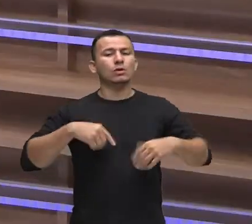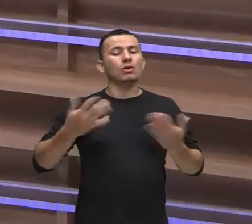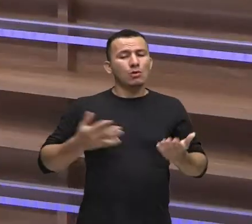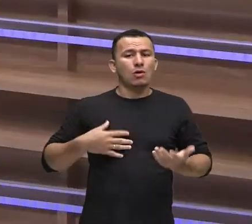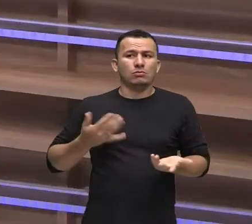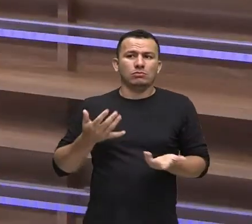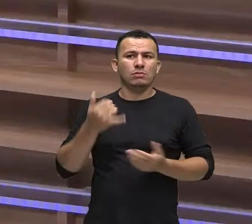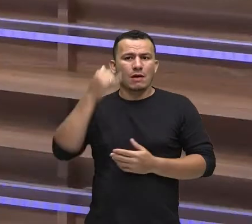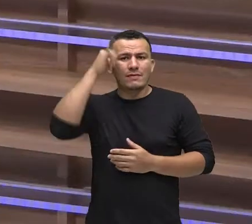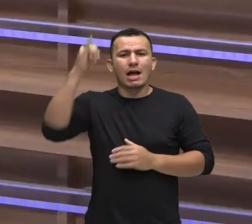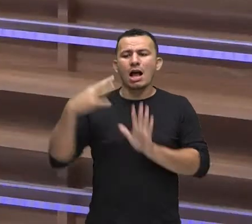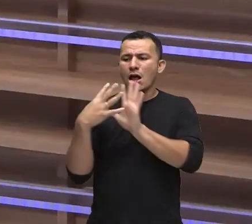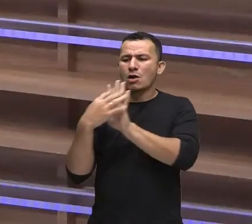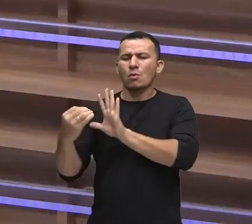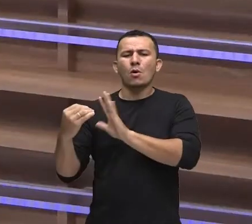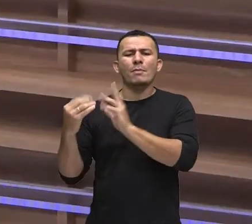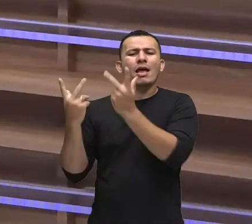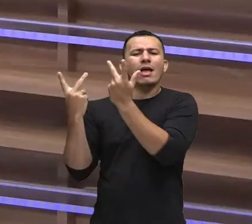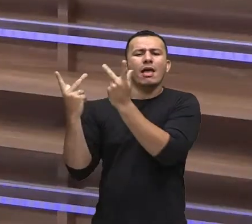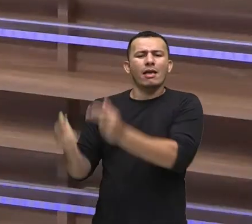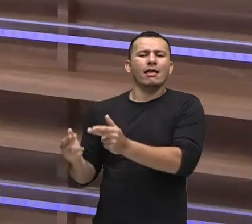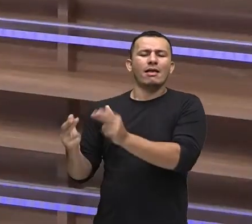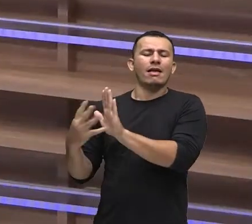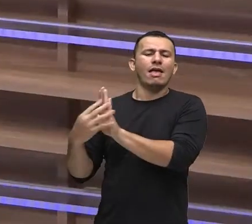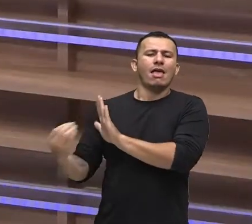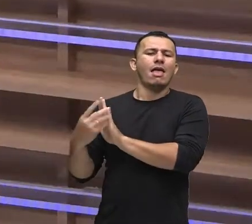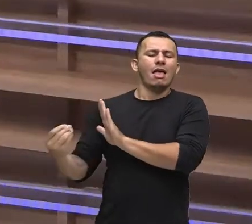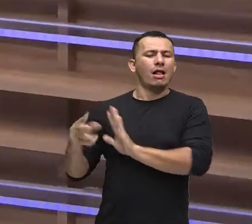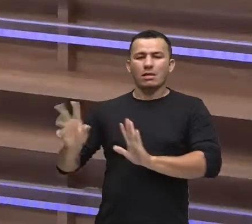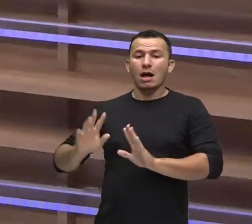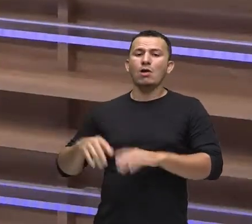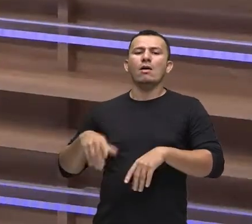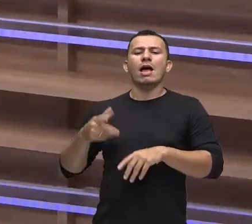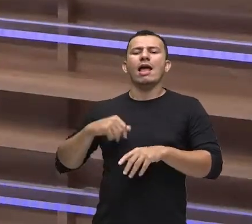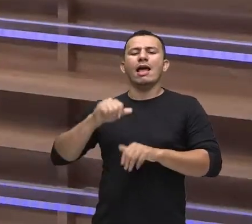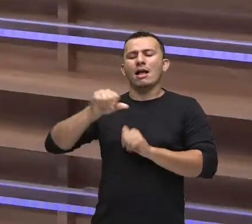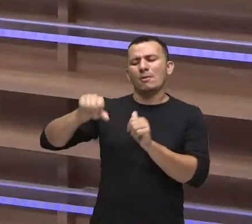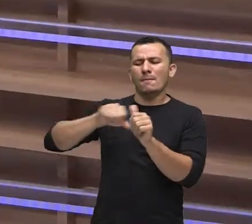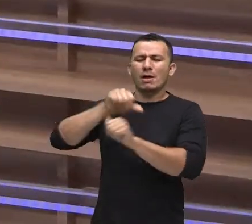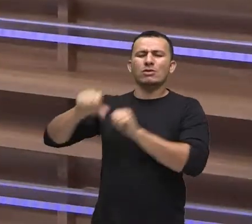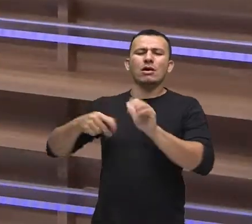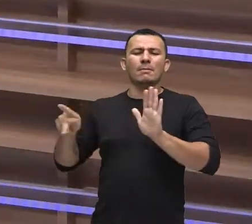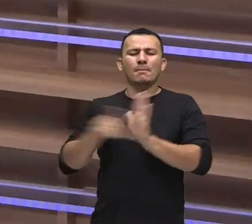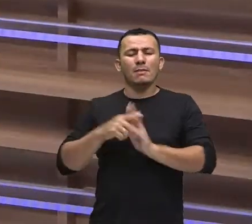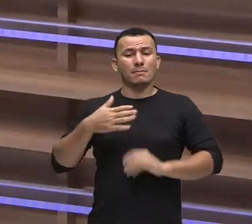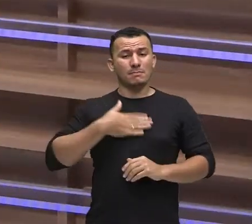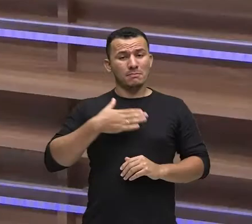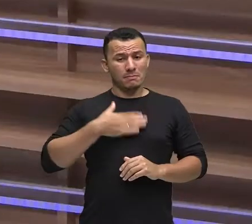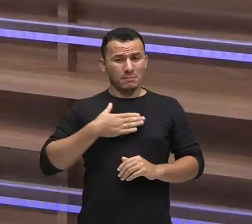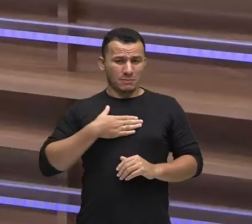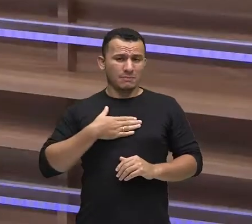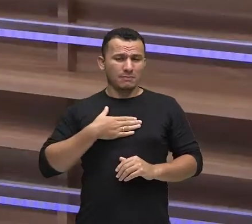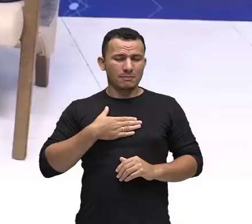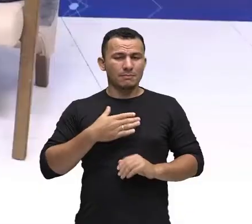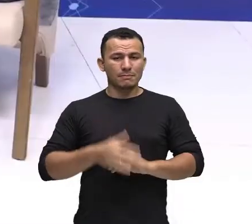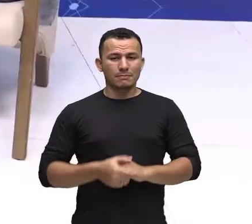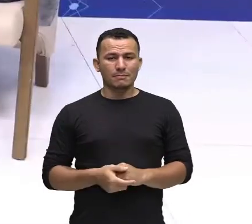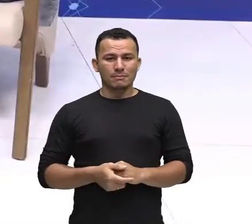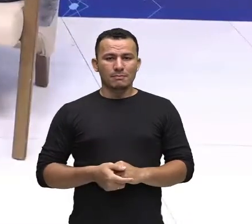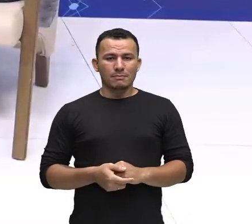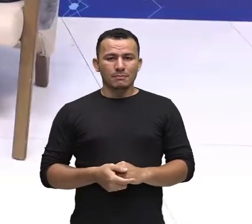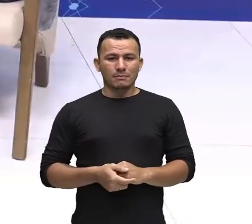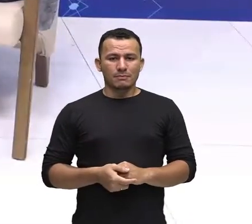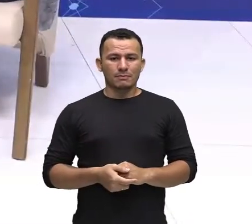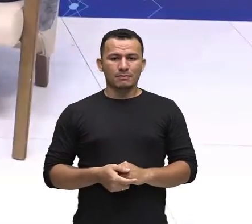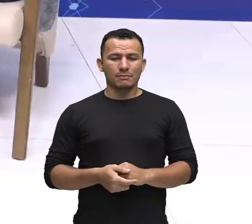seja uma cópia dos outros, mas que eu seja uma versão original de mim mesmo. Sim. Entendo. E